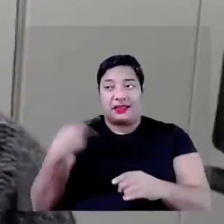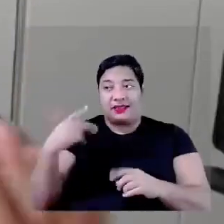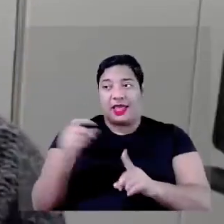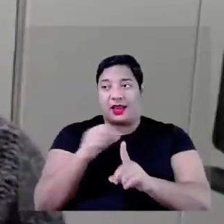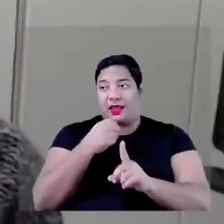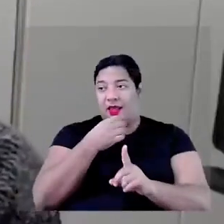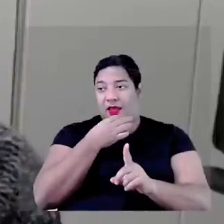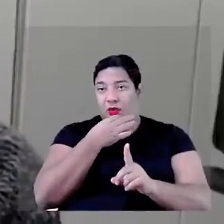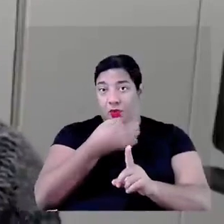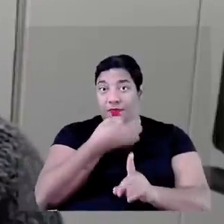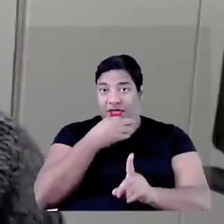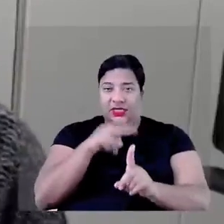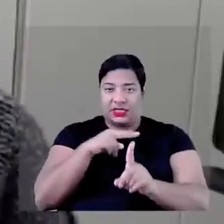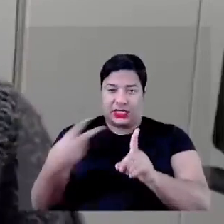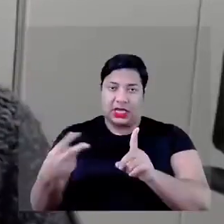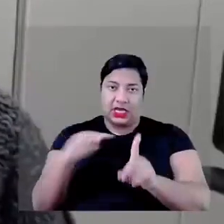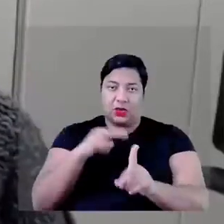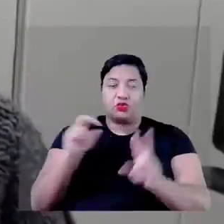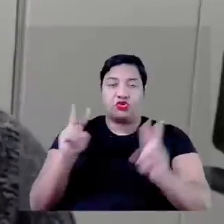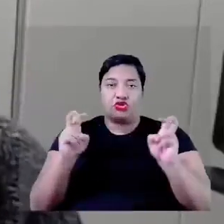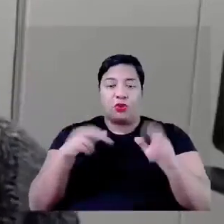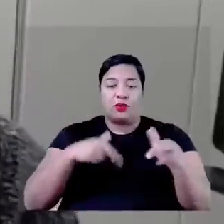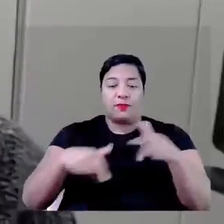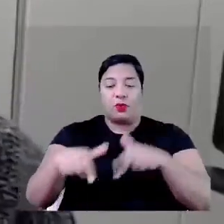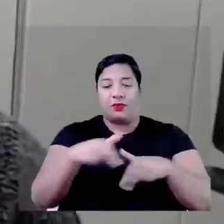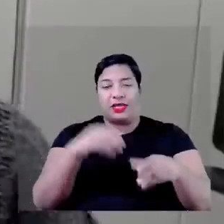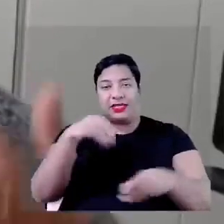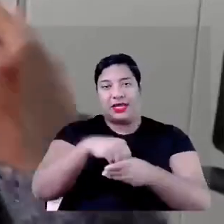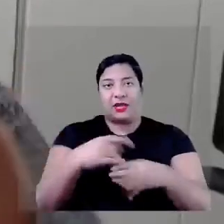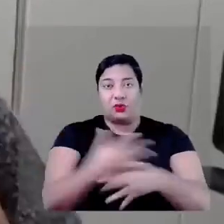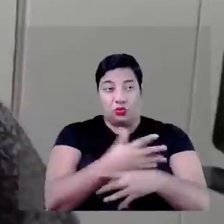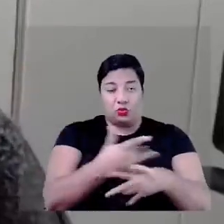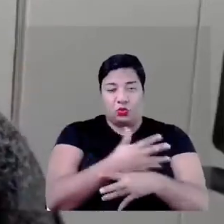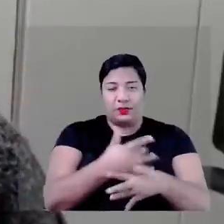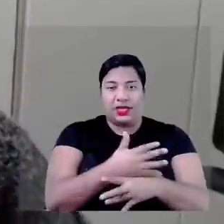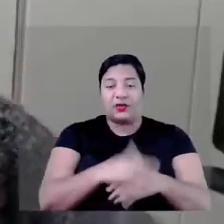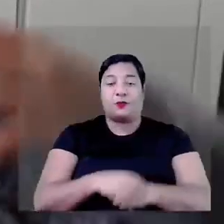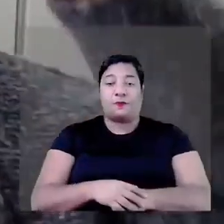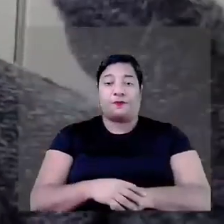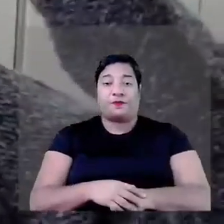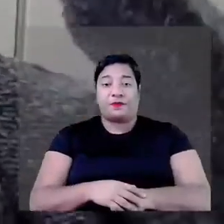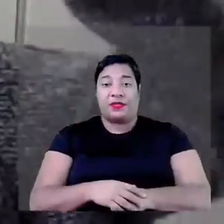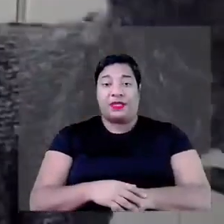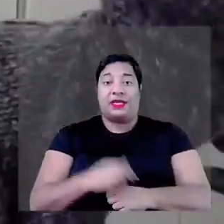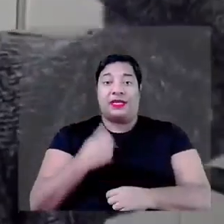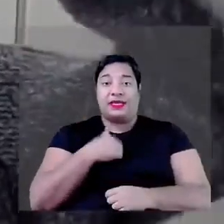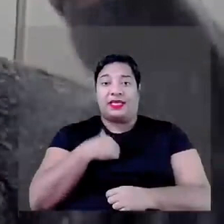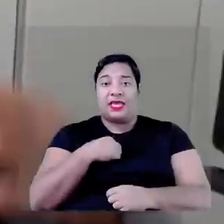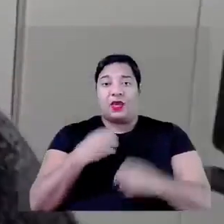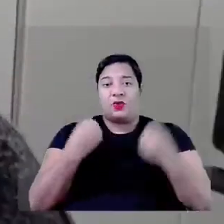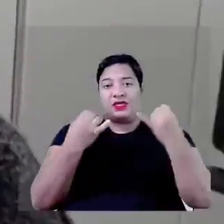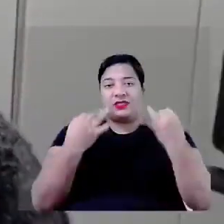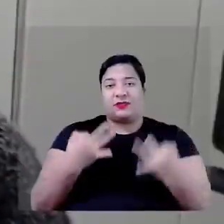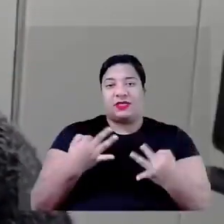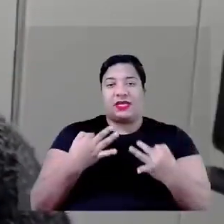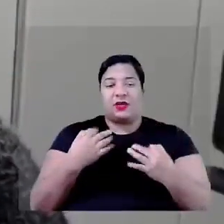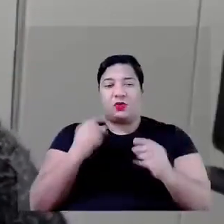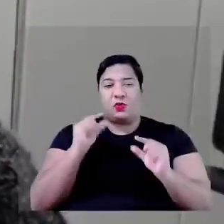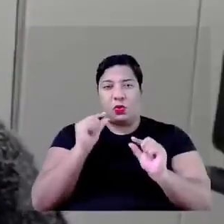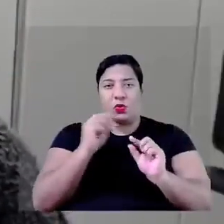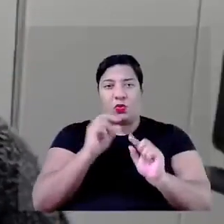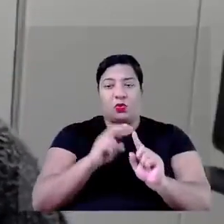mais específico sobre a mobilidade no ambiente urbano, enquanto eu estou trazendo essa visão um pouco mais distante, né, do